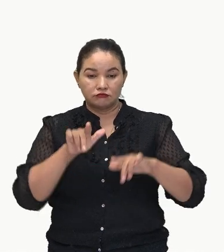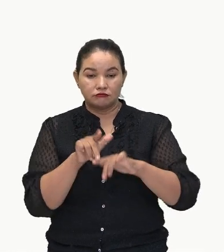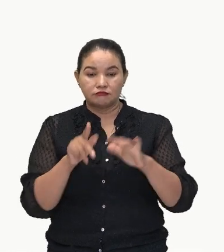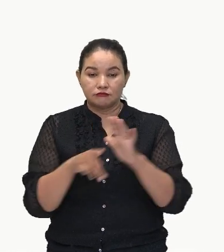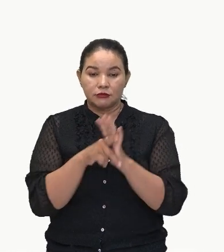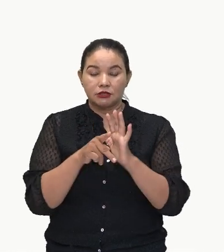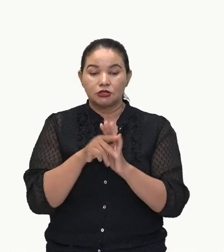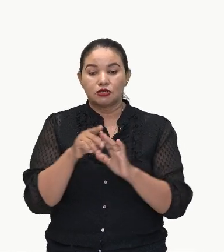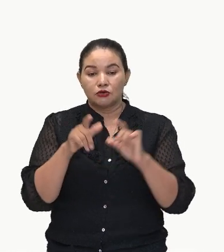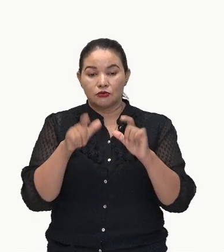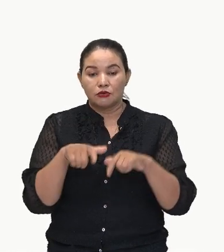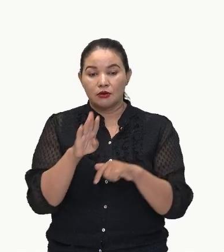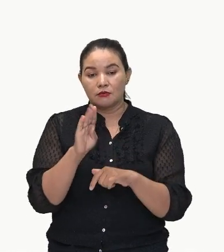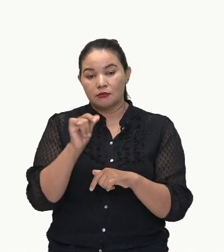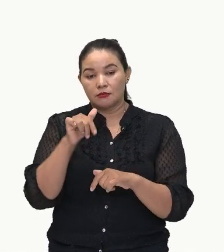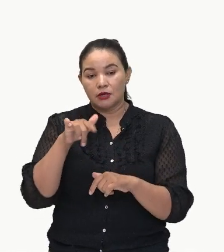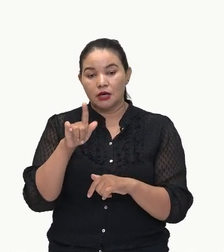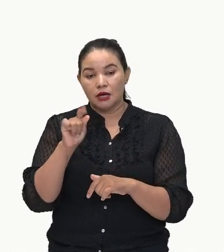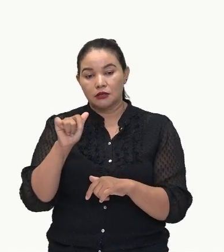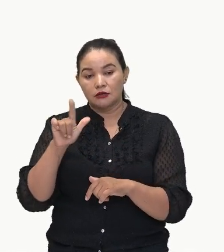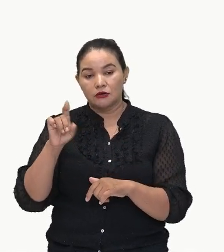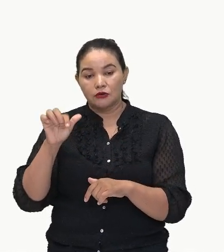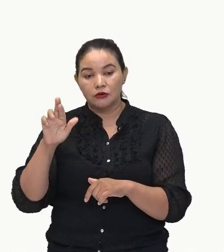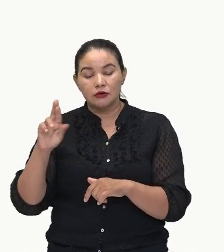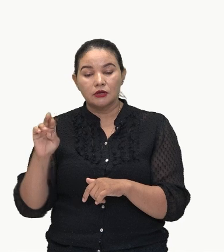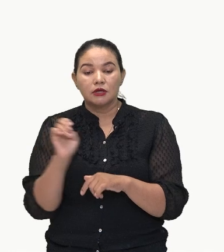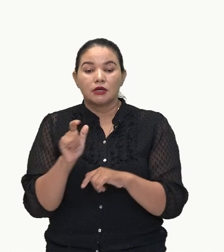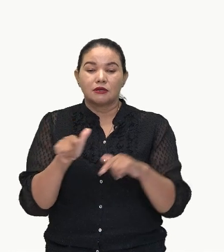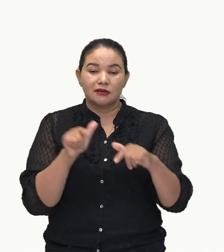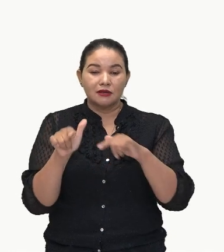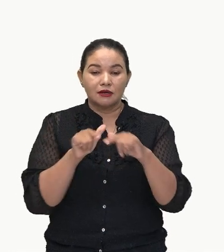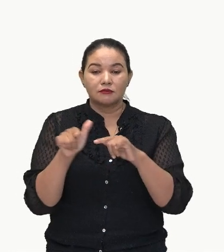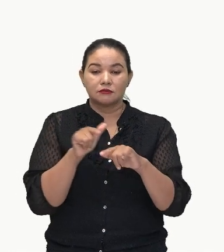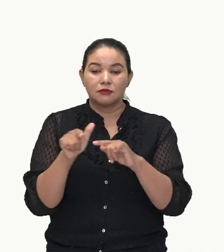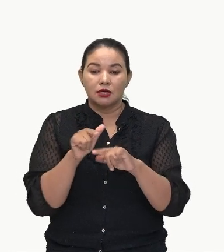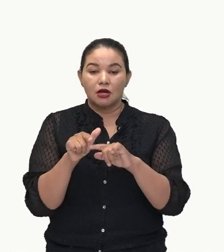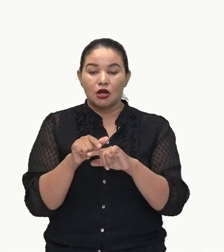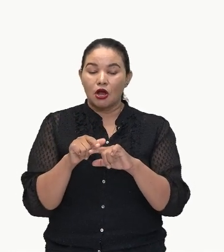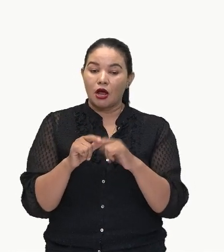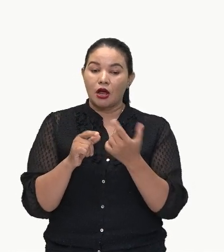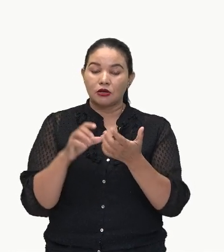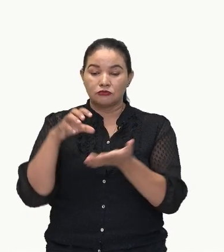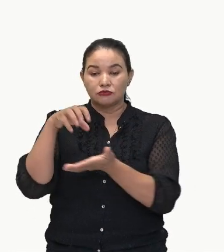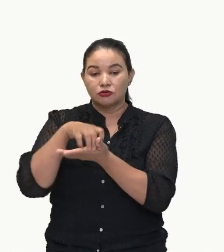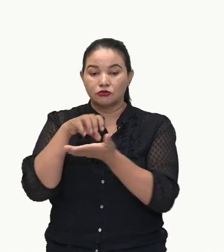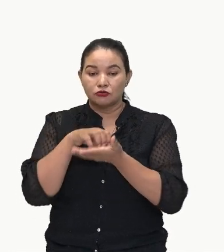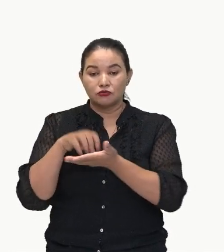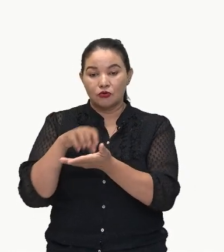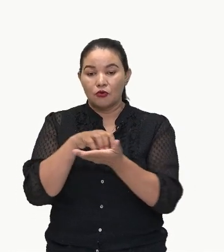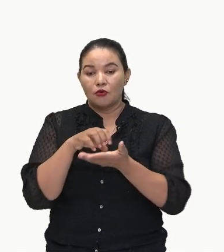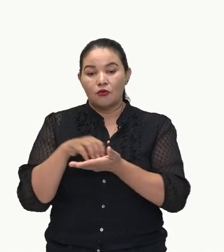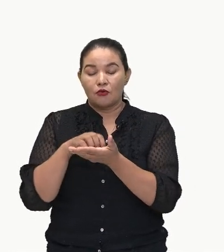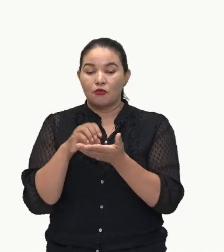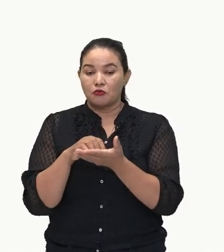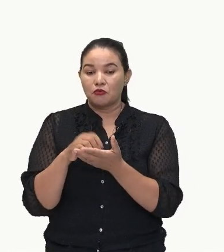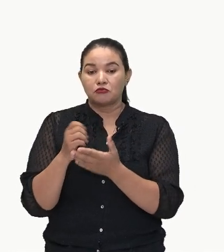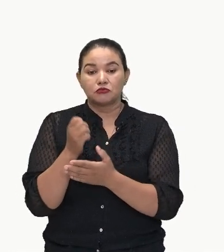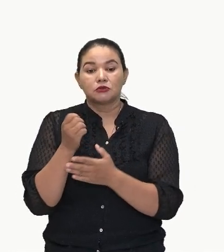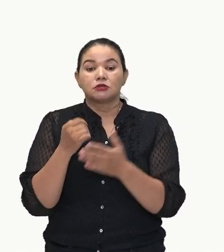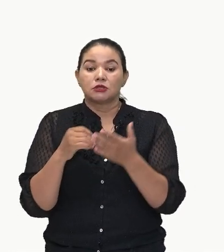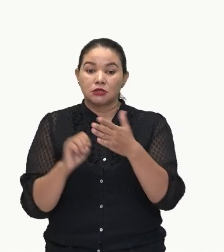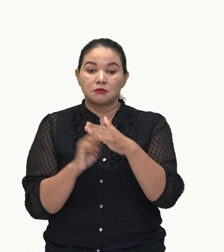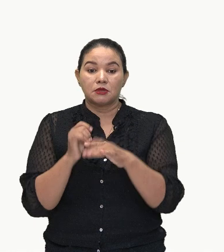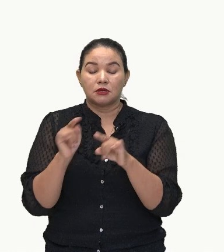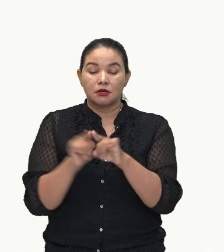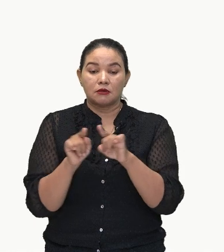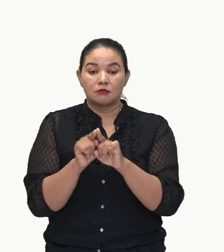em Bangalore e eles oferecem serviços para grandes corporações transnacionais. Esses serviços vão incluir a